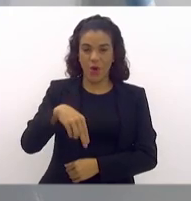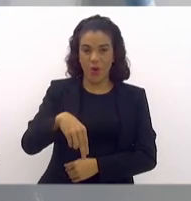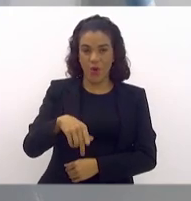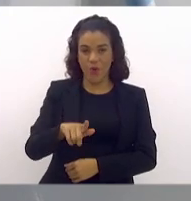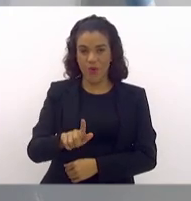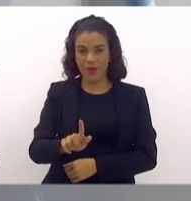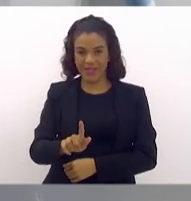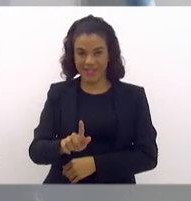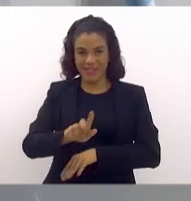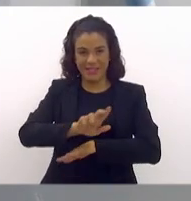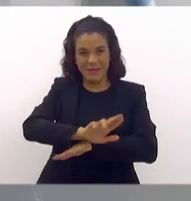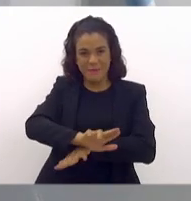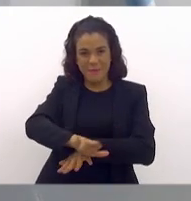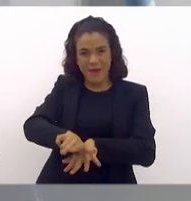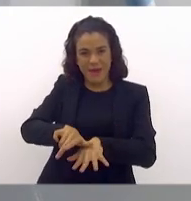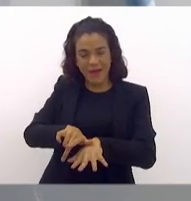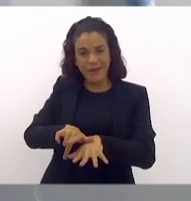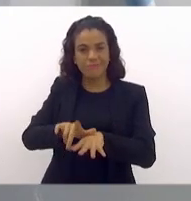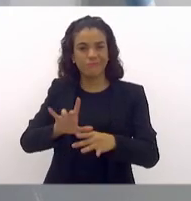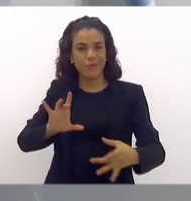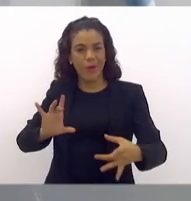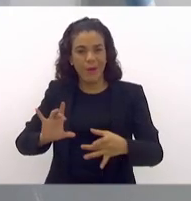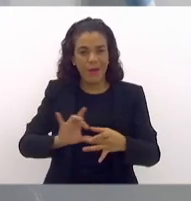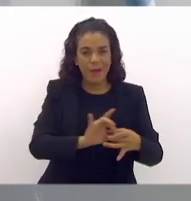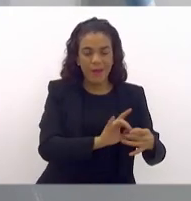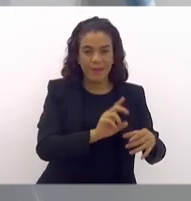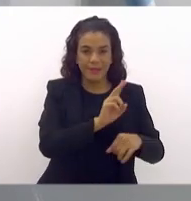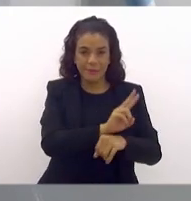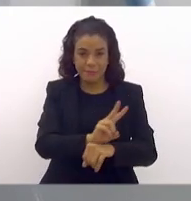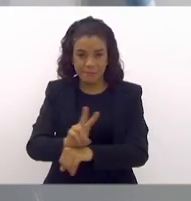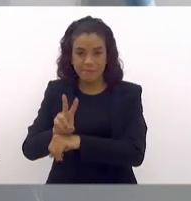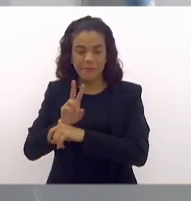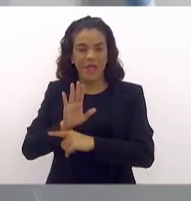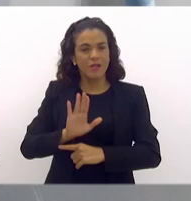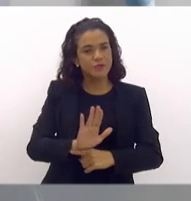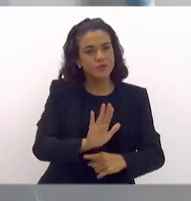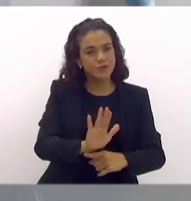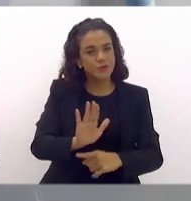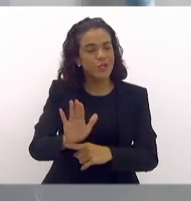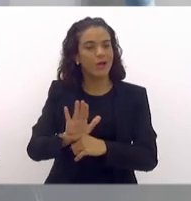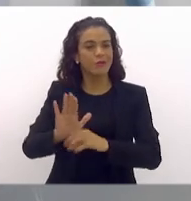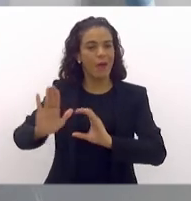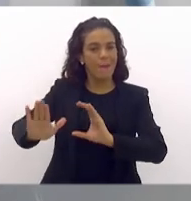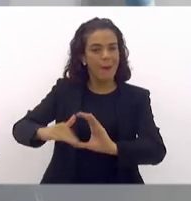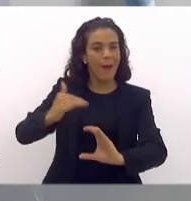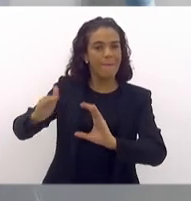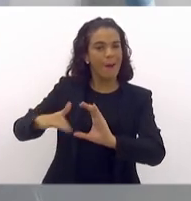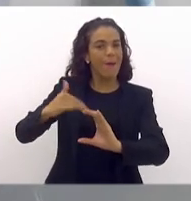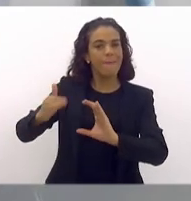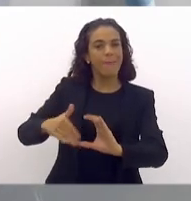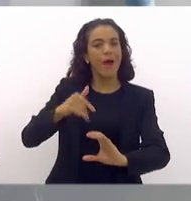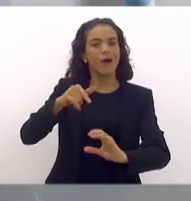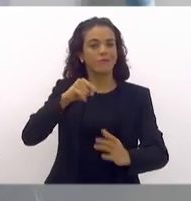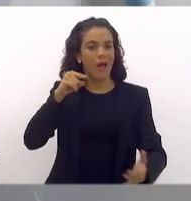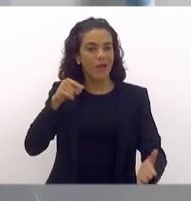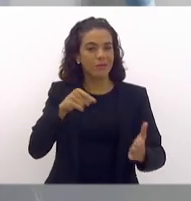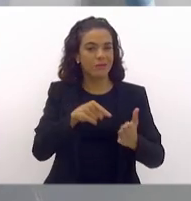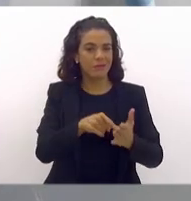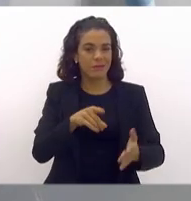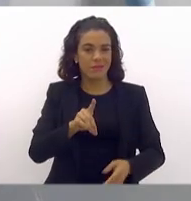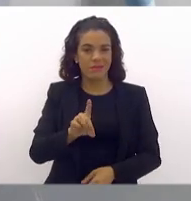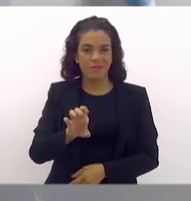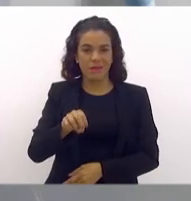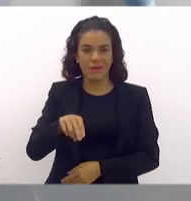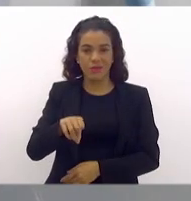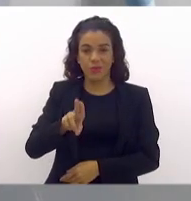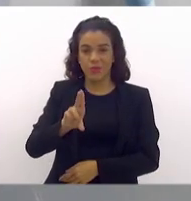civis nessa rede de proteção e ajudando, né, a receber as denúncias é uma